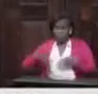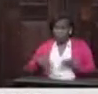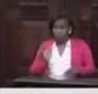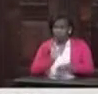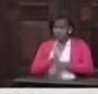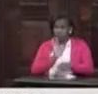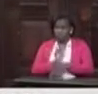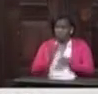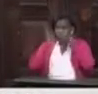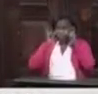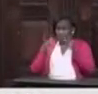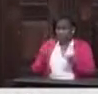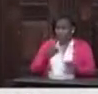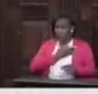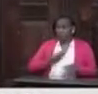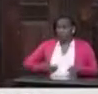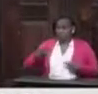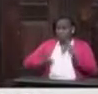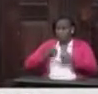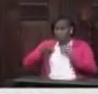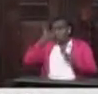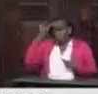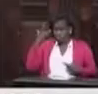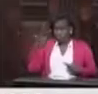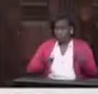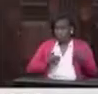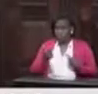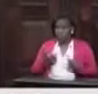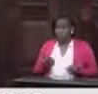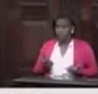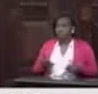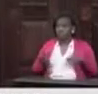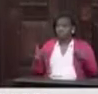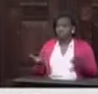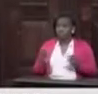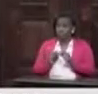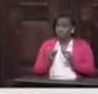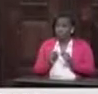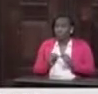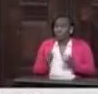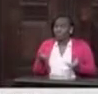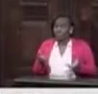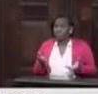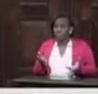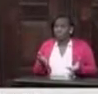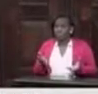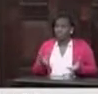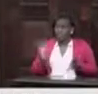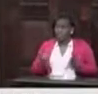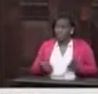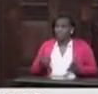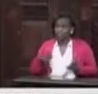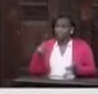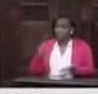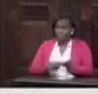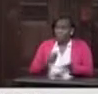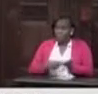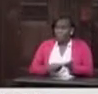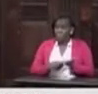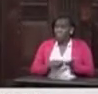dos interesses dos servidores, o que nós vamos fazer ao final é condenar